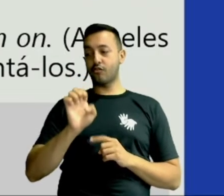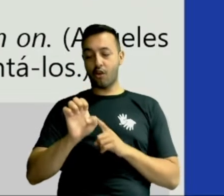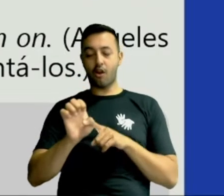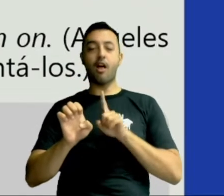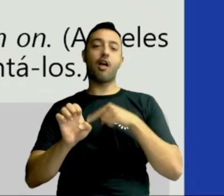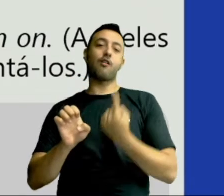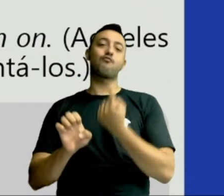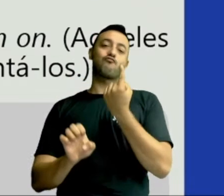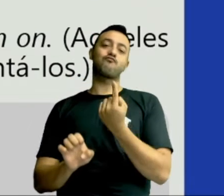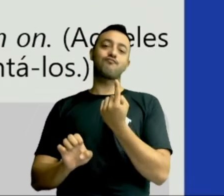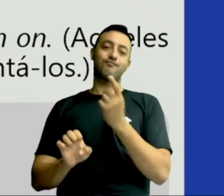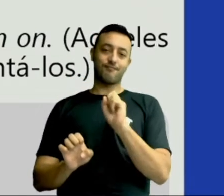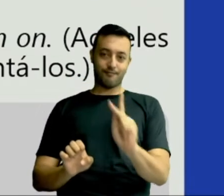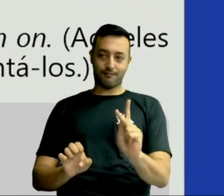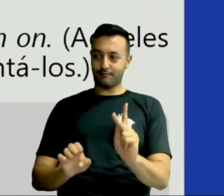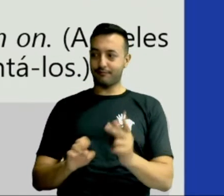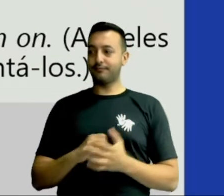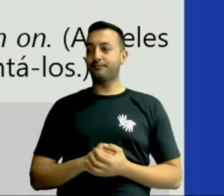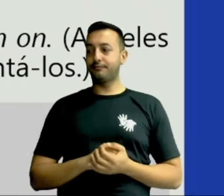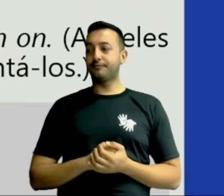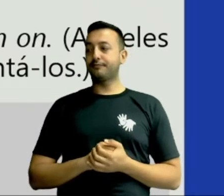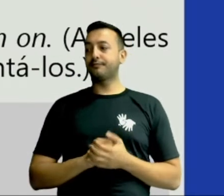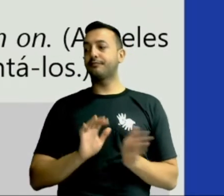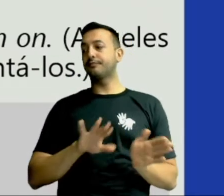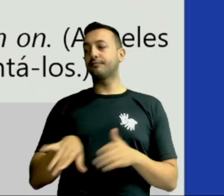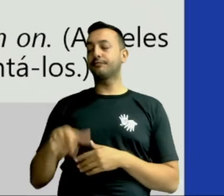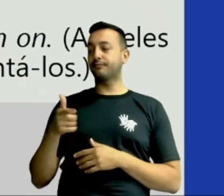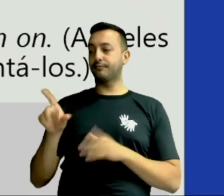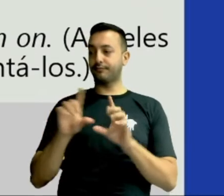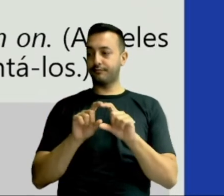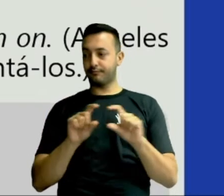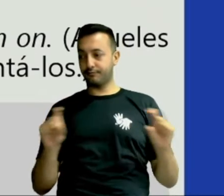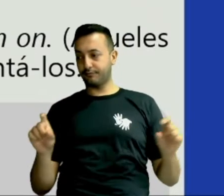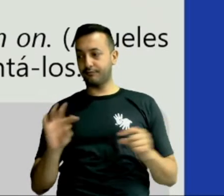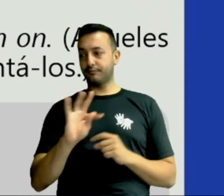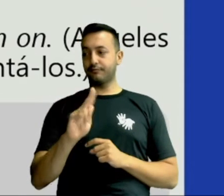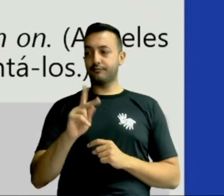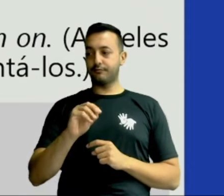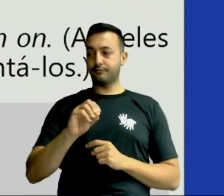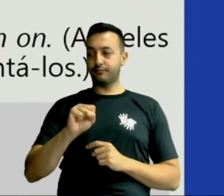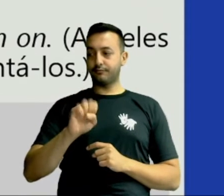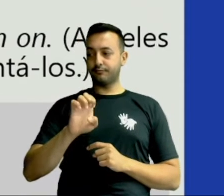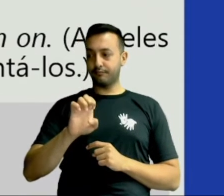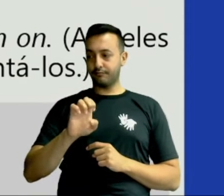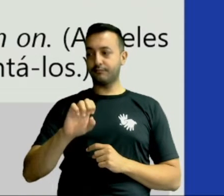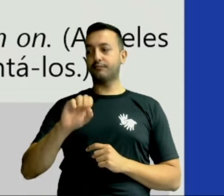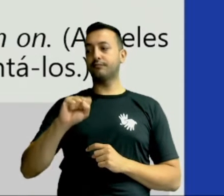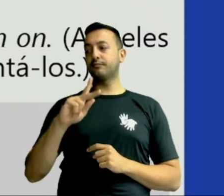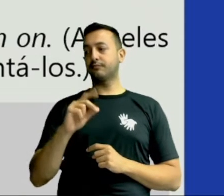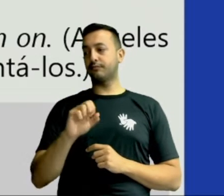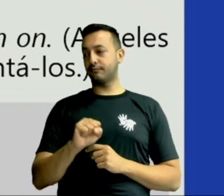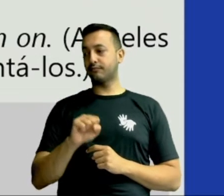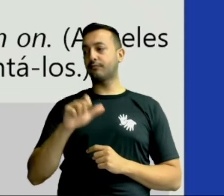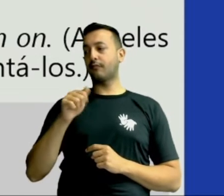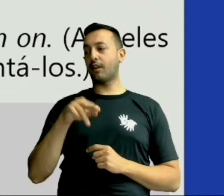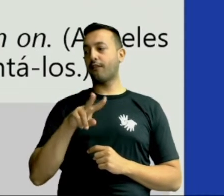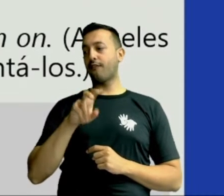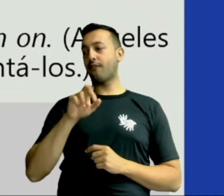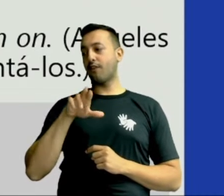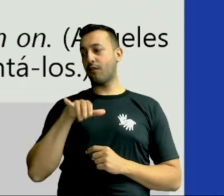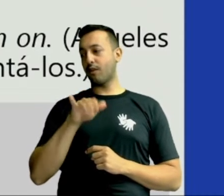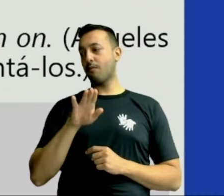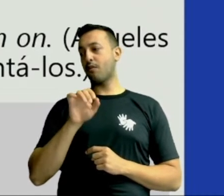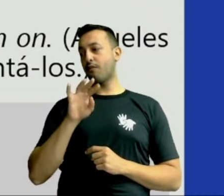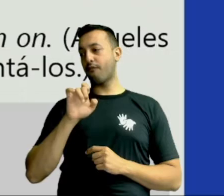singular Ok na próxima eu dou Shoes are very beautiful